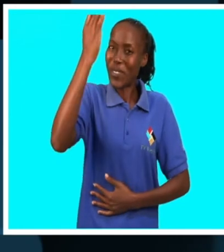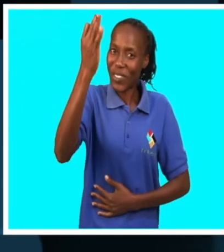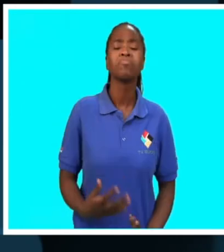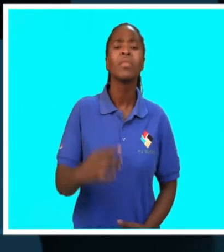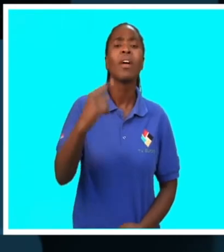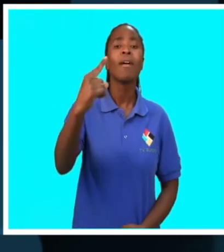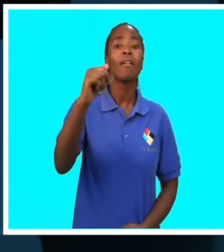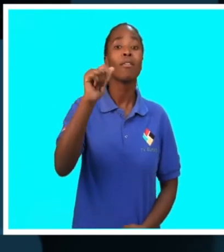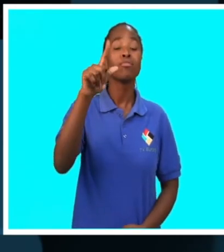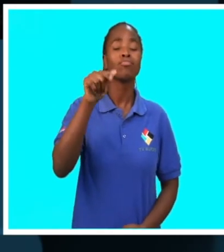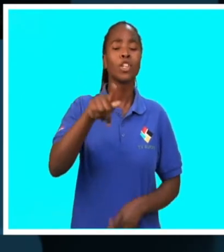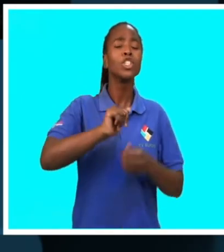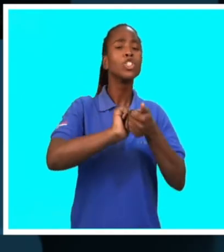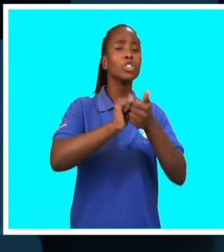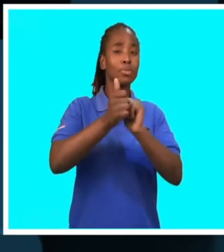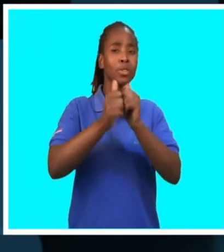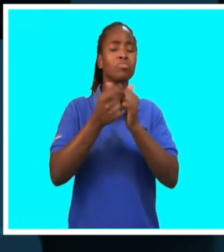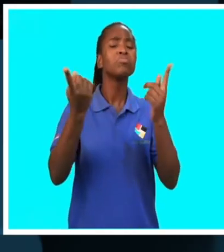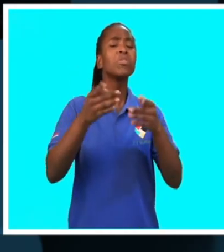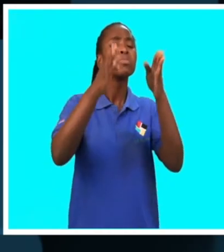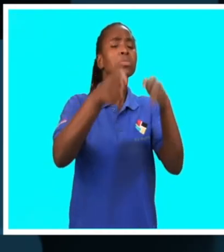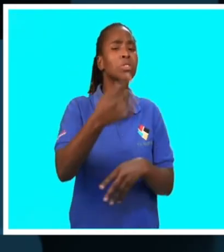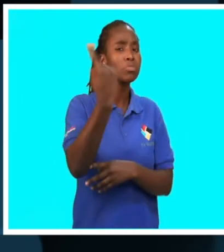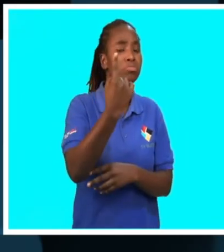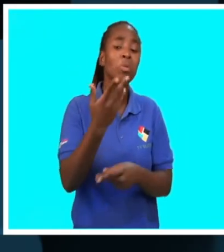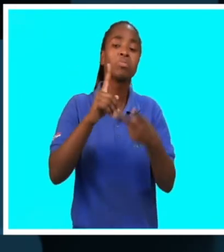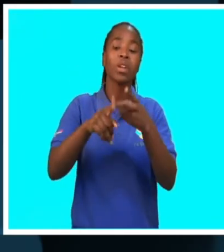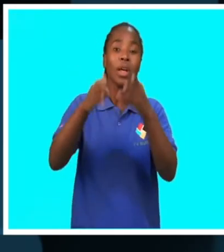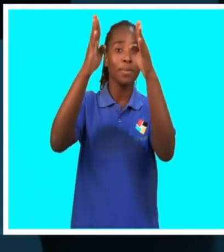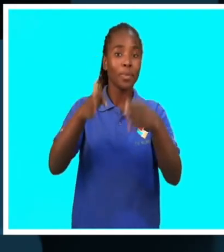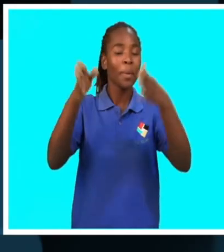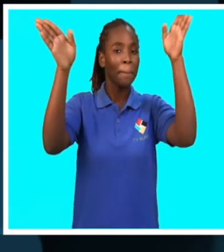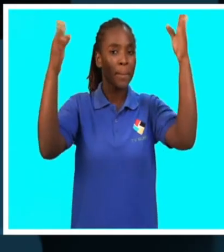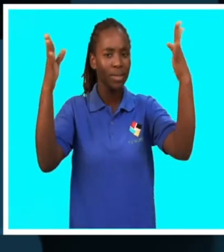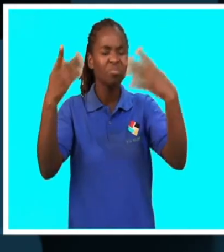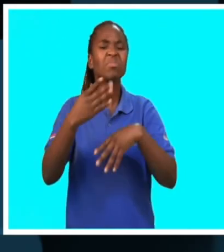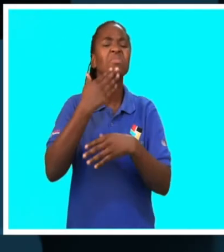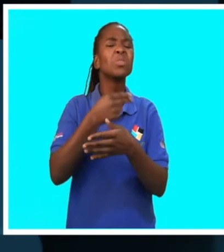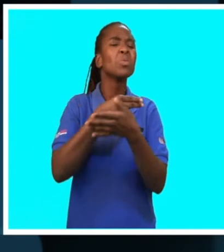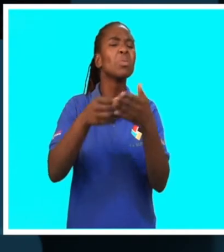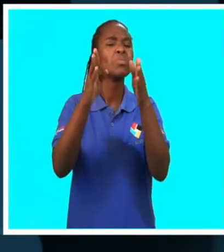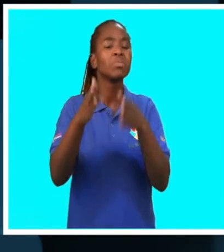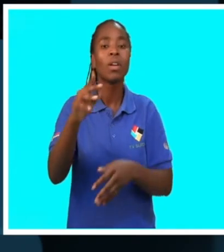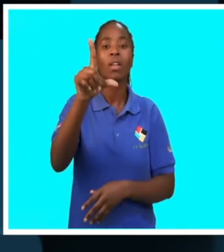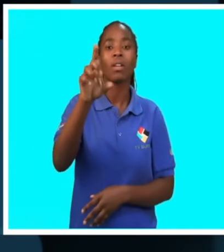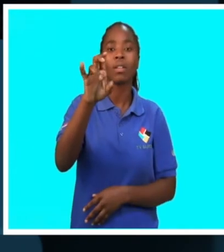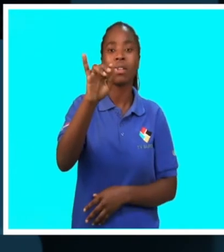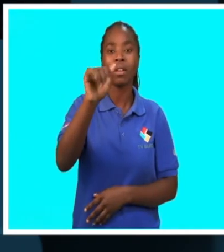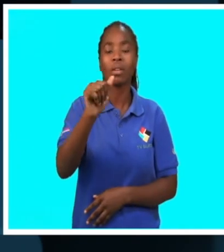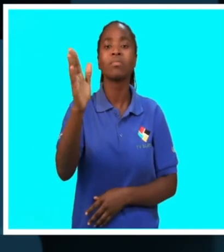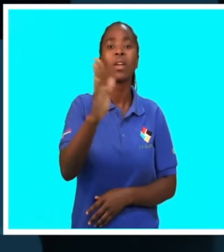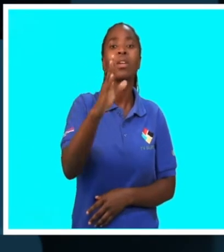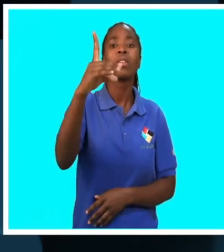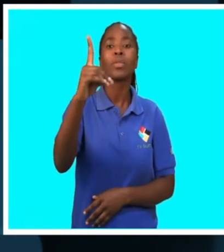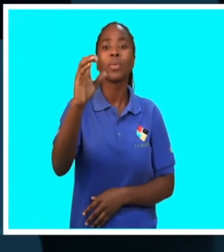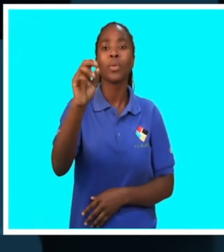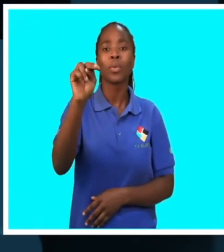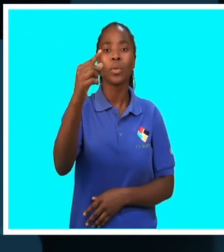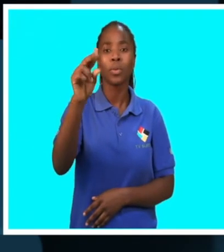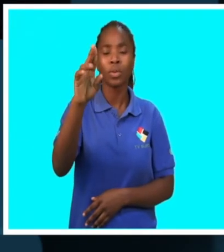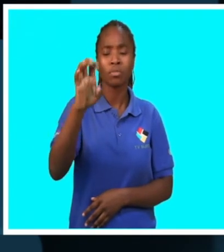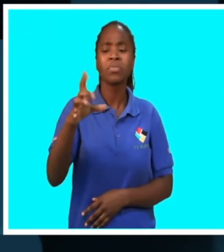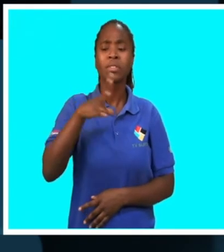futuro. Nesta gala, foram também premiadas entidades descritivas, coletivas e singulares, com destaque para Lea